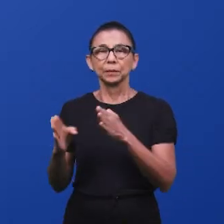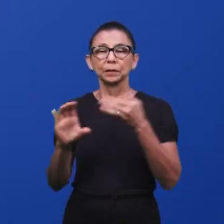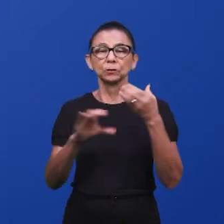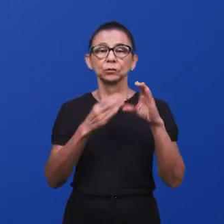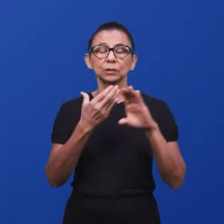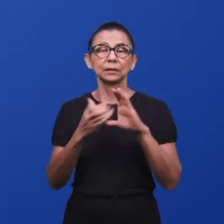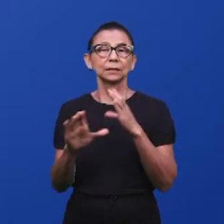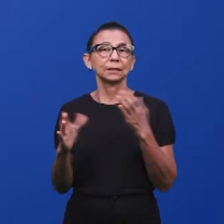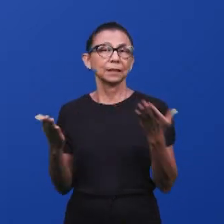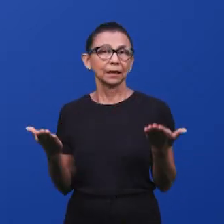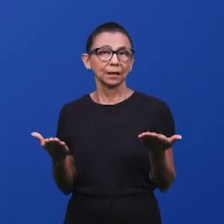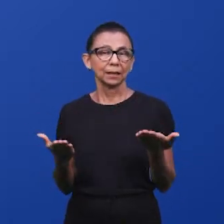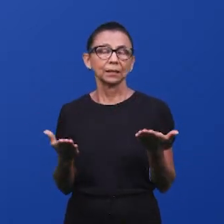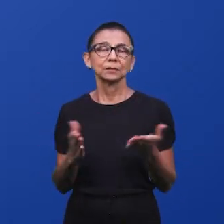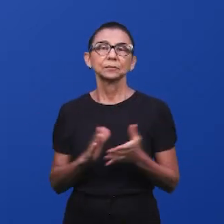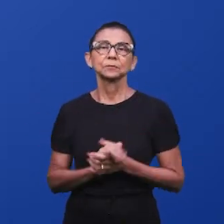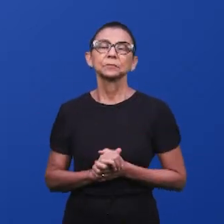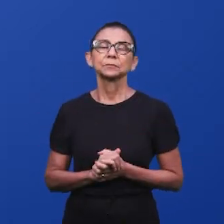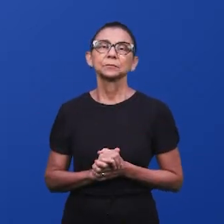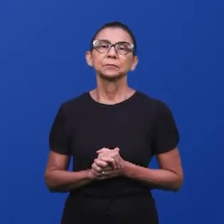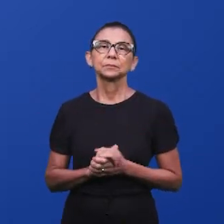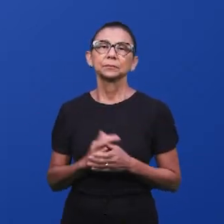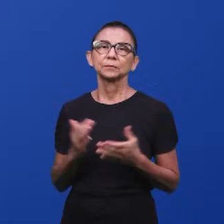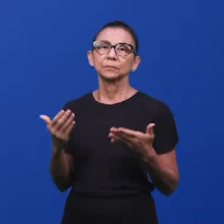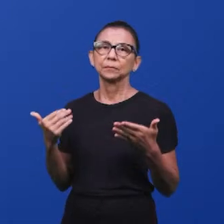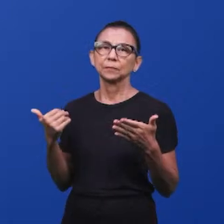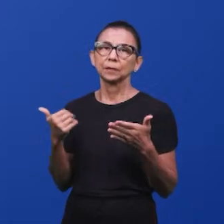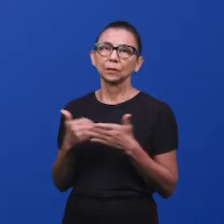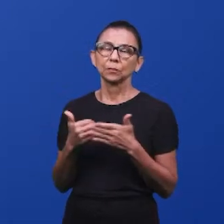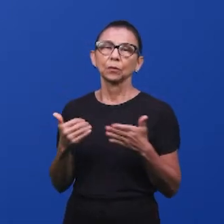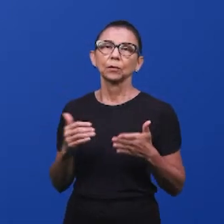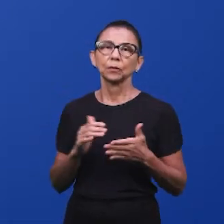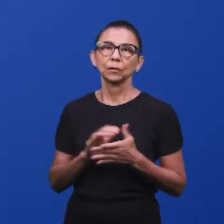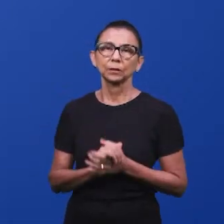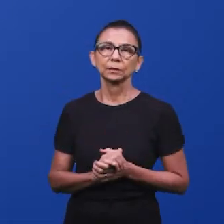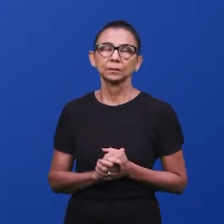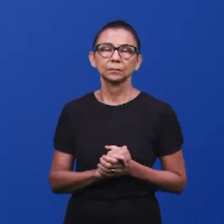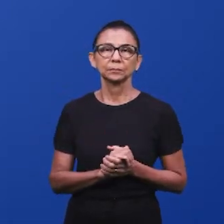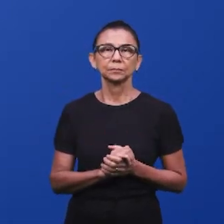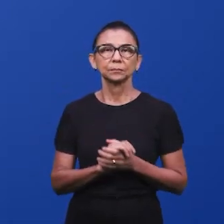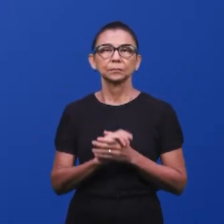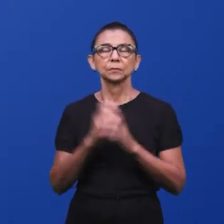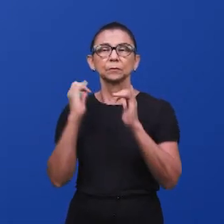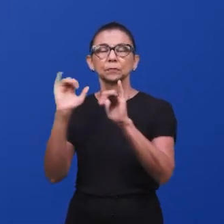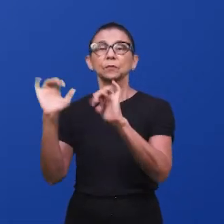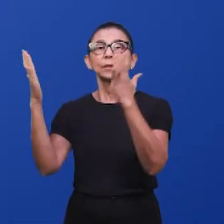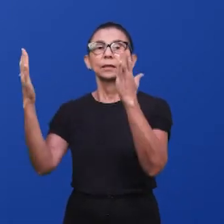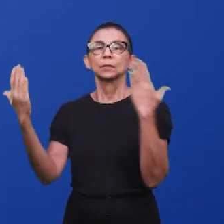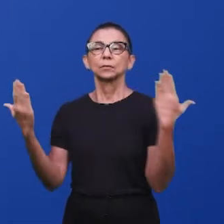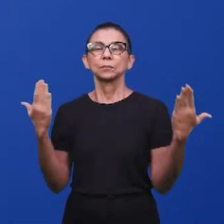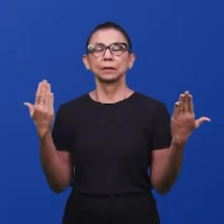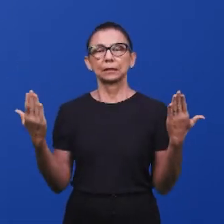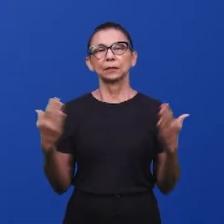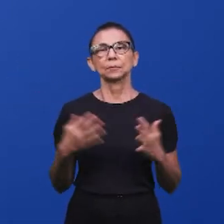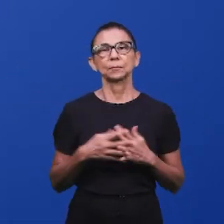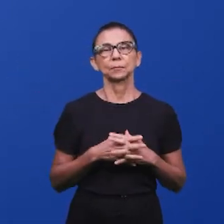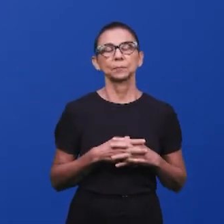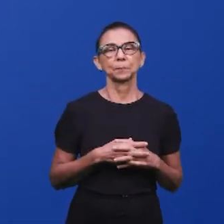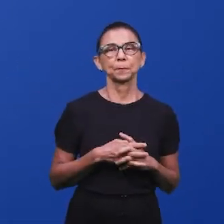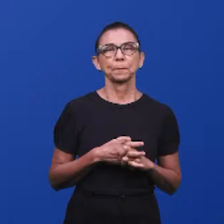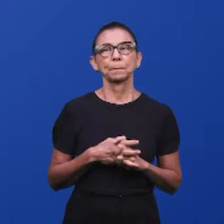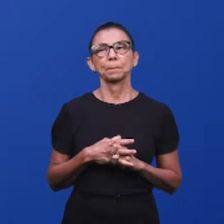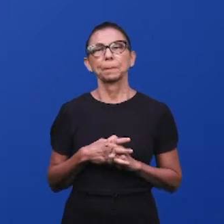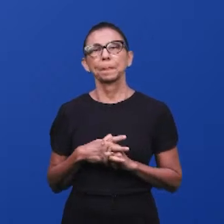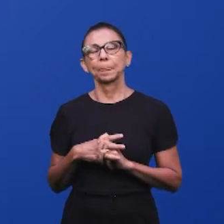chega, uma relação com a mensagem que foi pregada no Trombetas e Festas 3. Fala de uma igreja